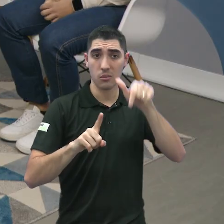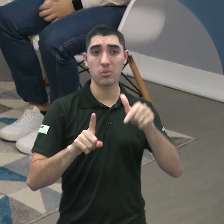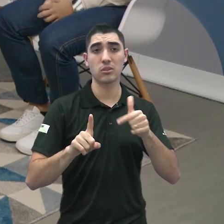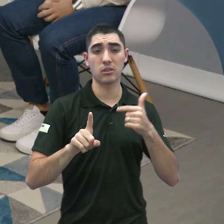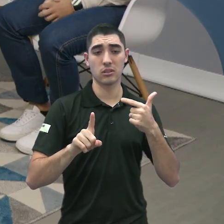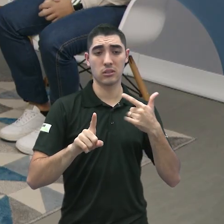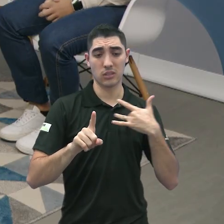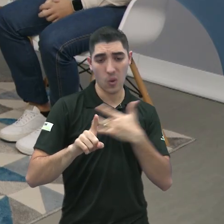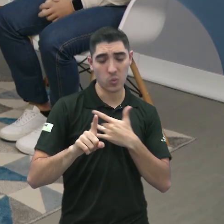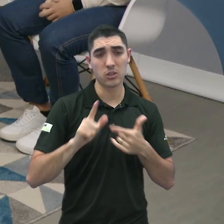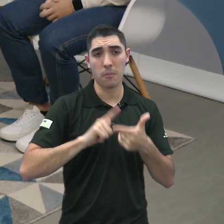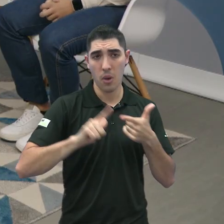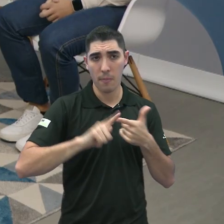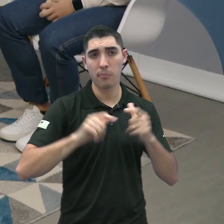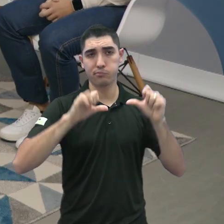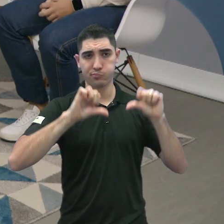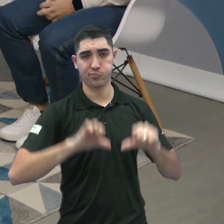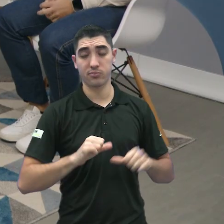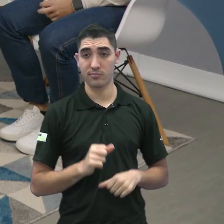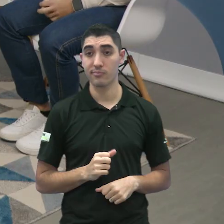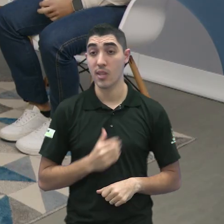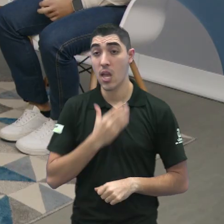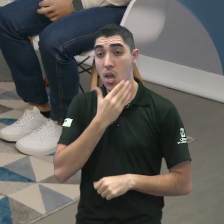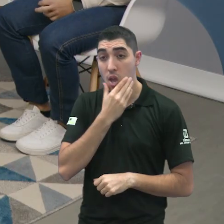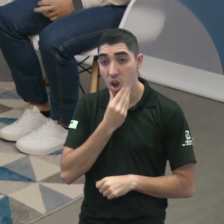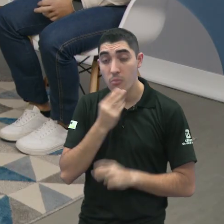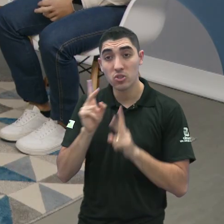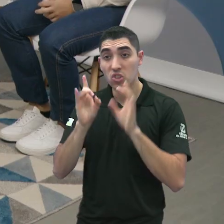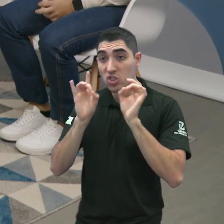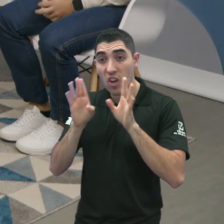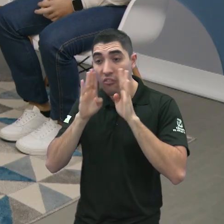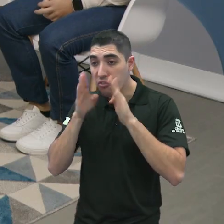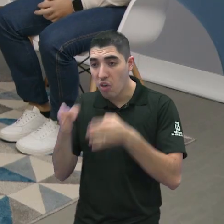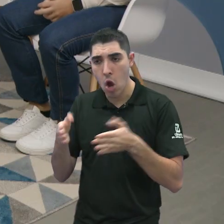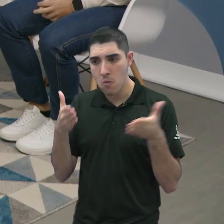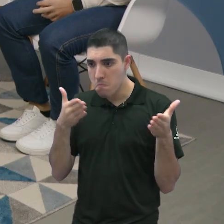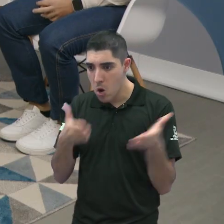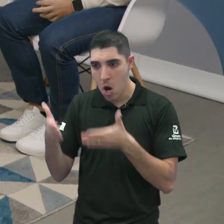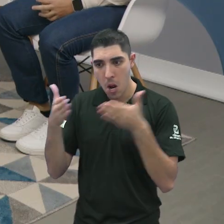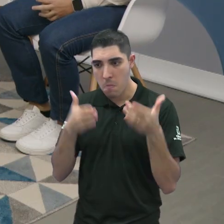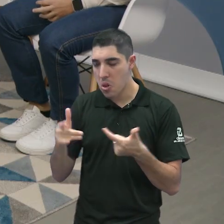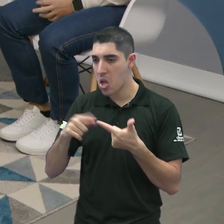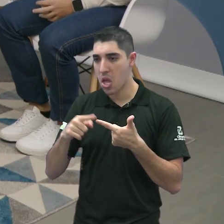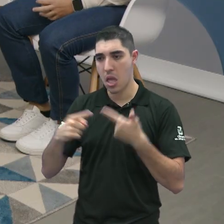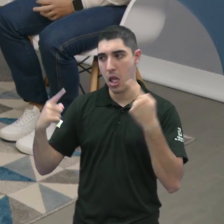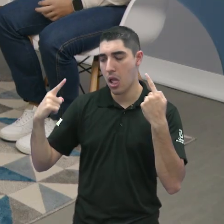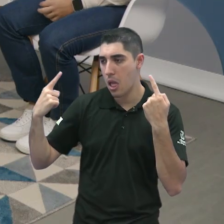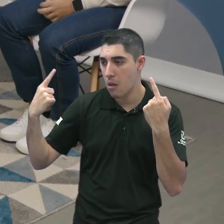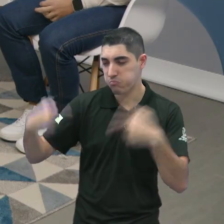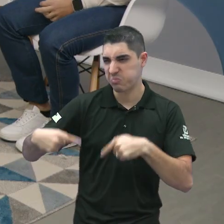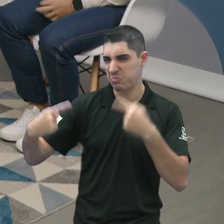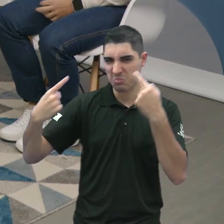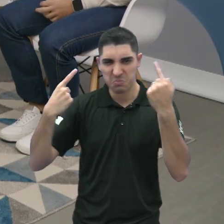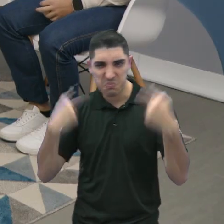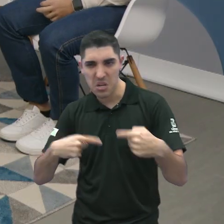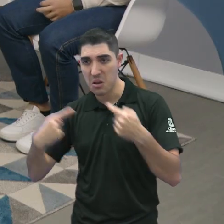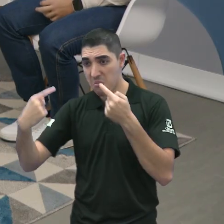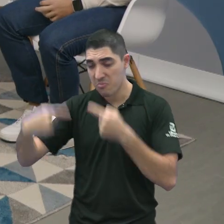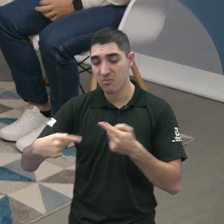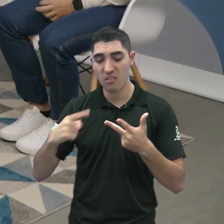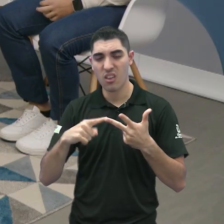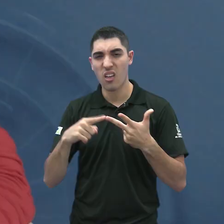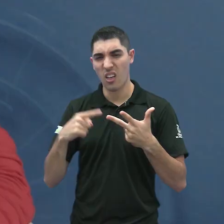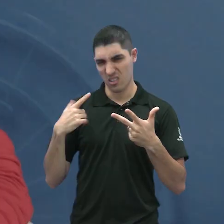problemas de saúde cada vez mais cedo. Os homens, eles são focados em produtividade, na competitividade, e esse cuidado